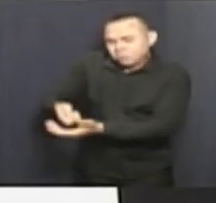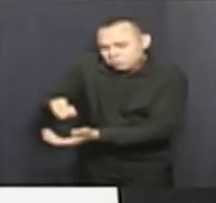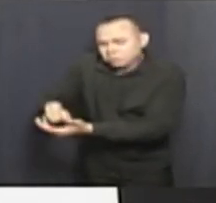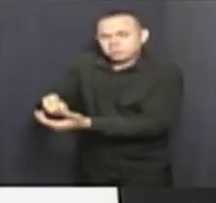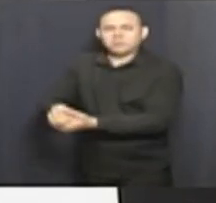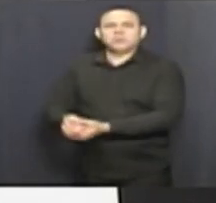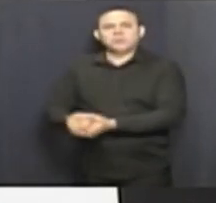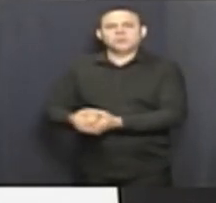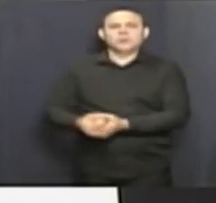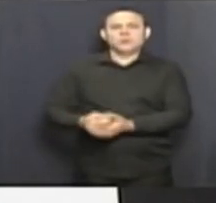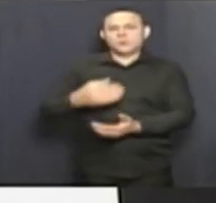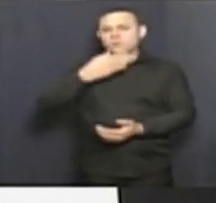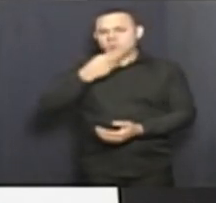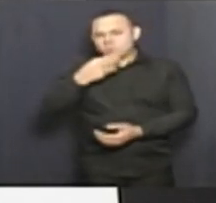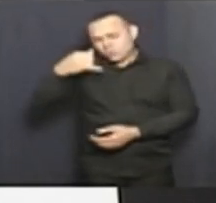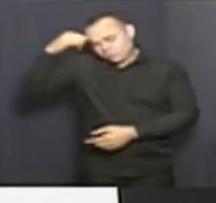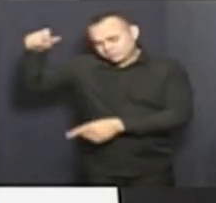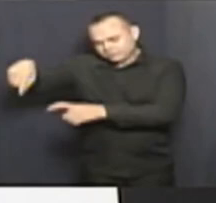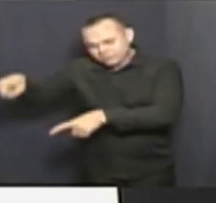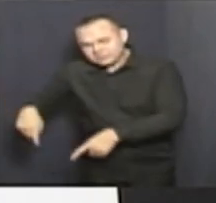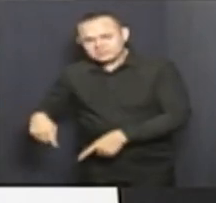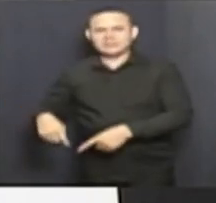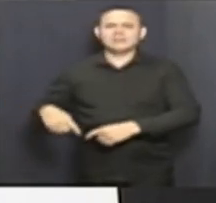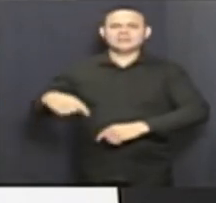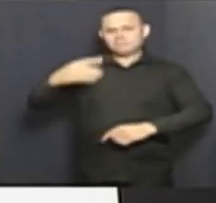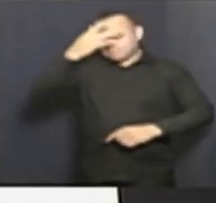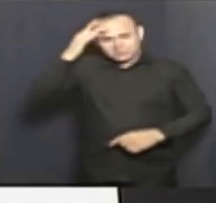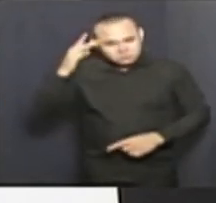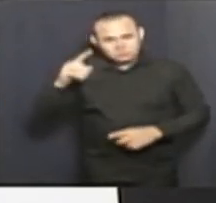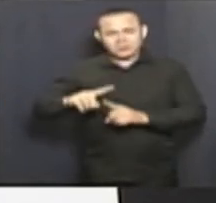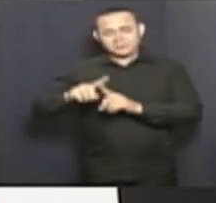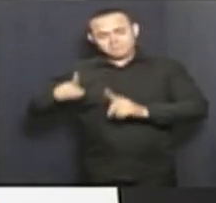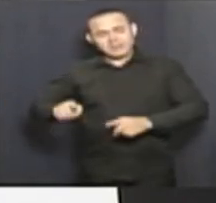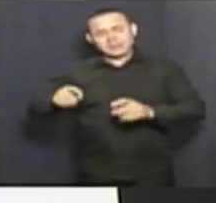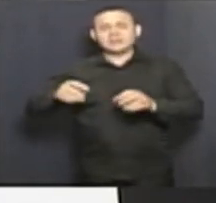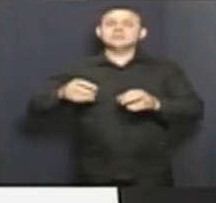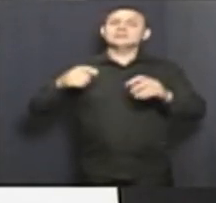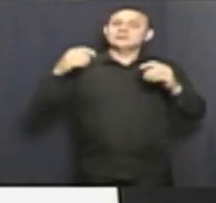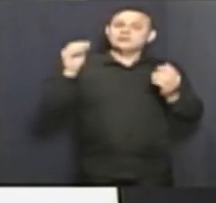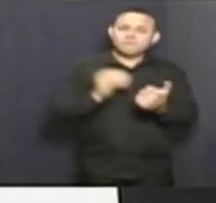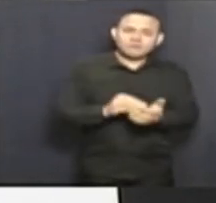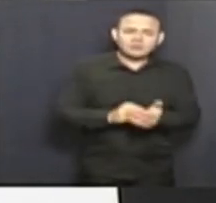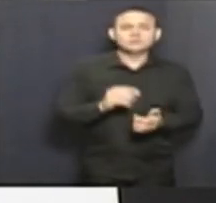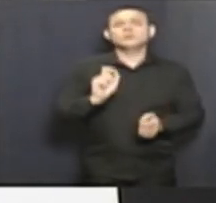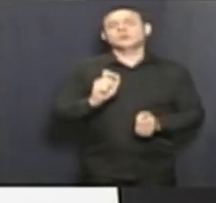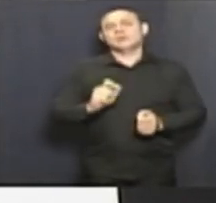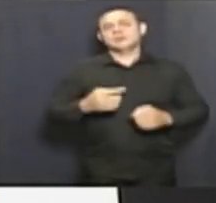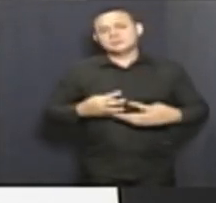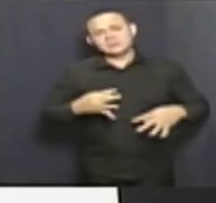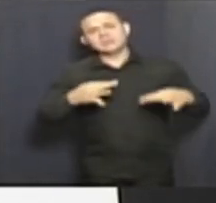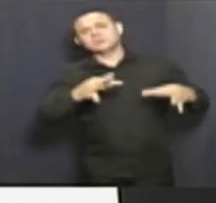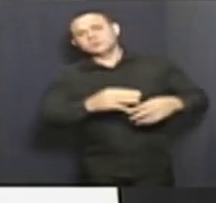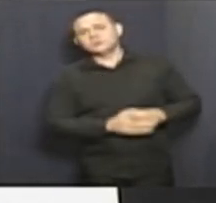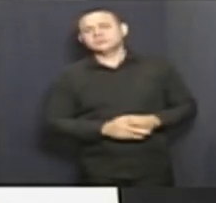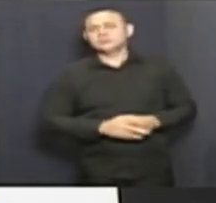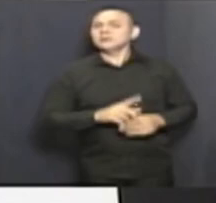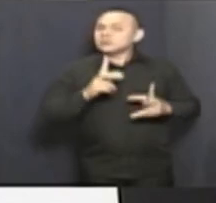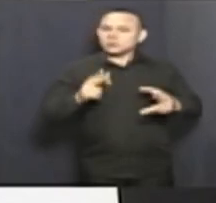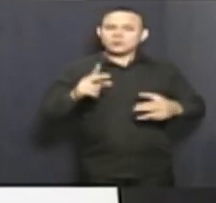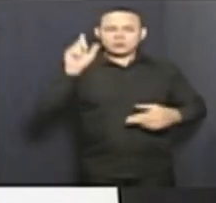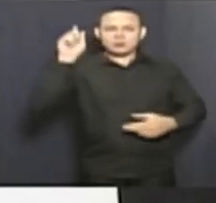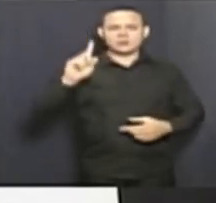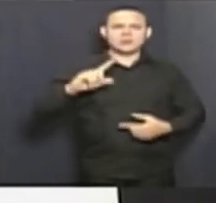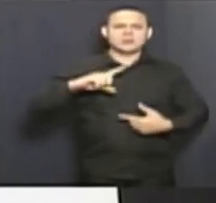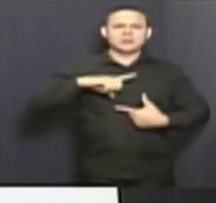conserta nada a tecnologia israel que sofre falta d'água desenvolveu tecnologia